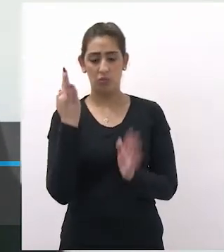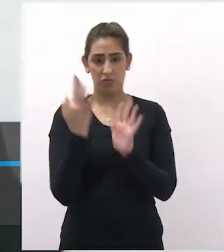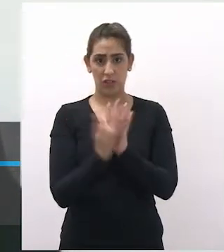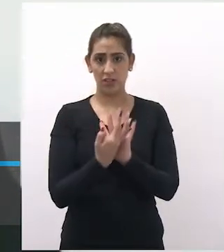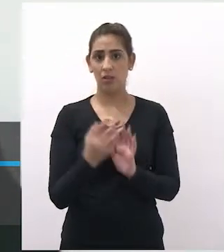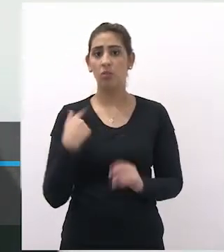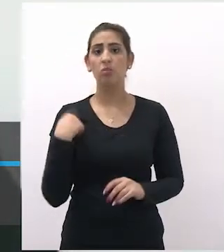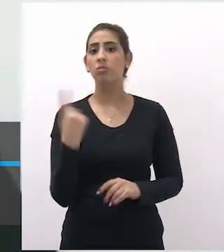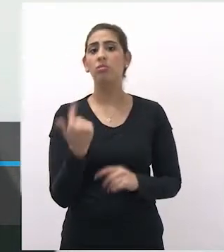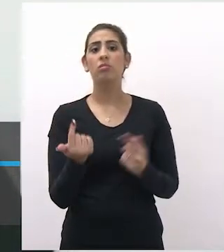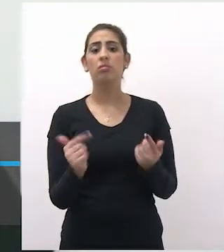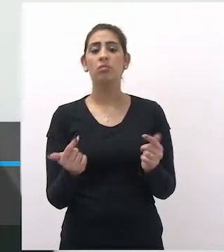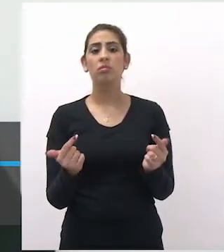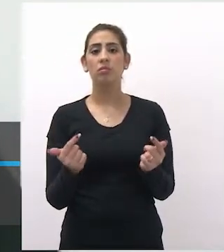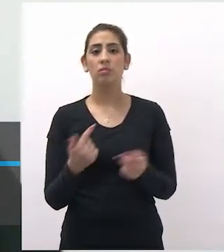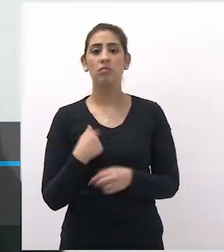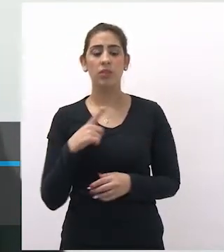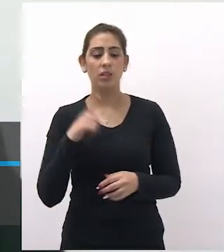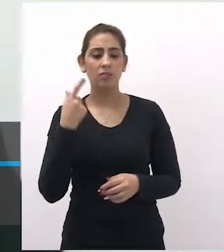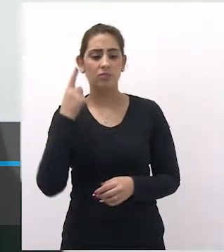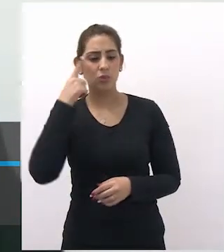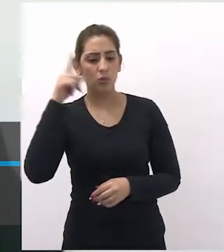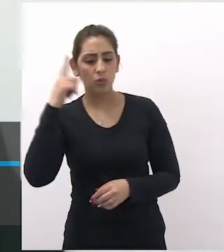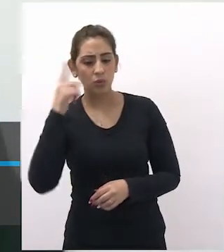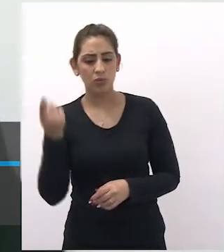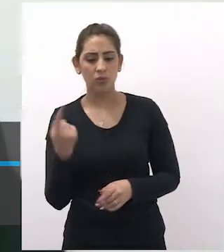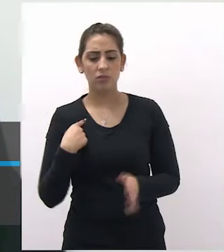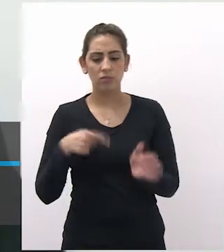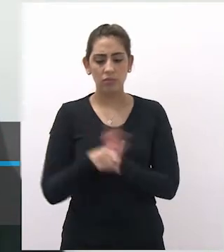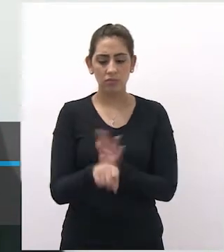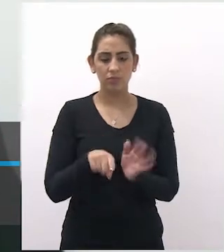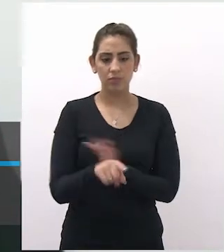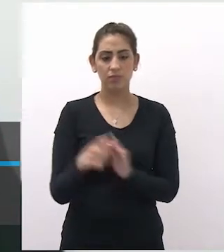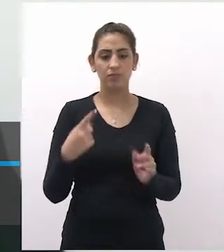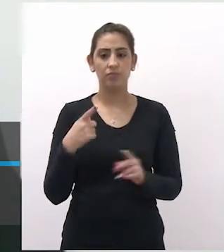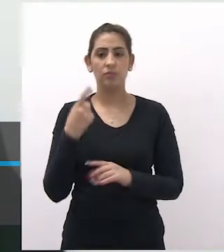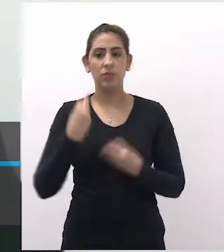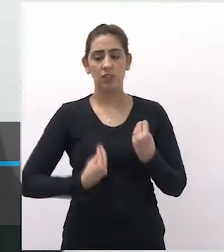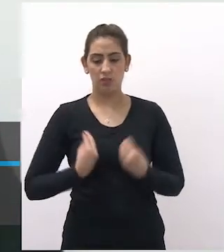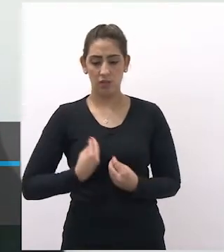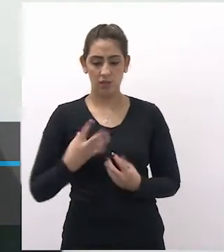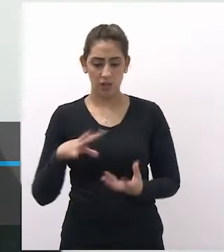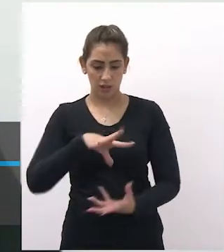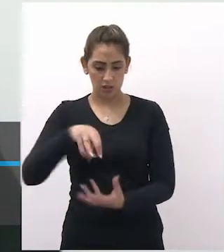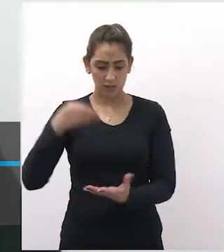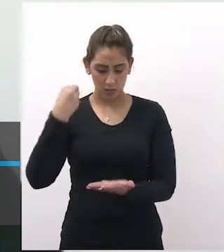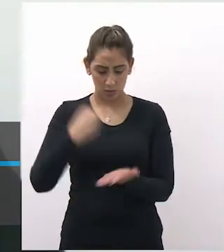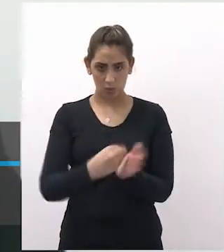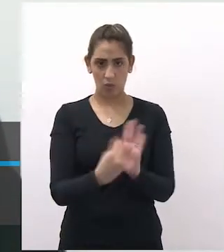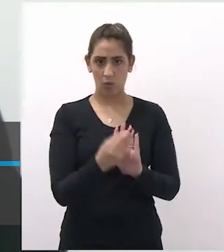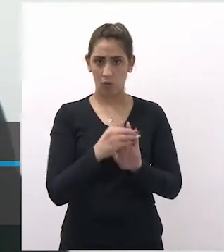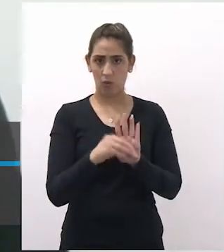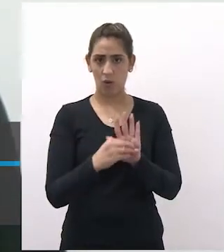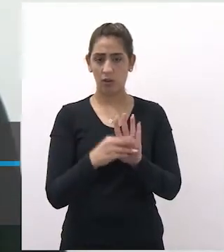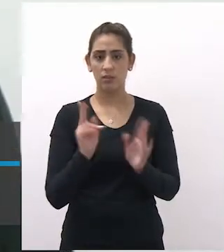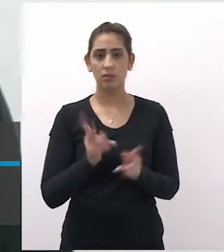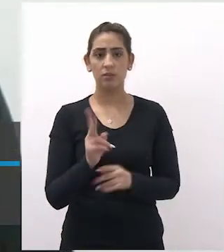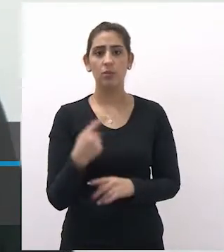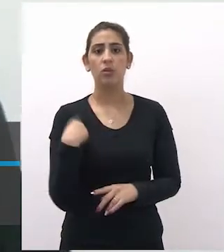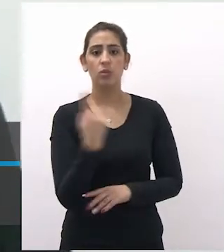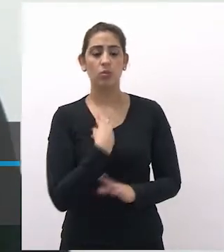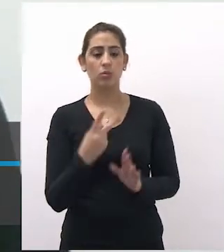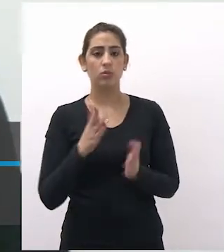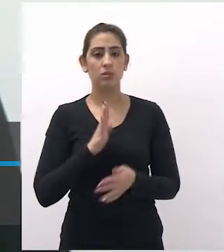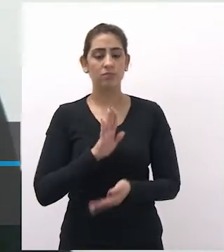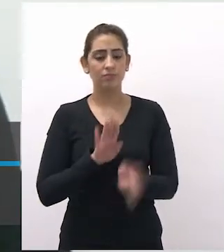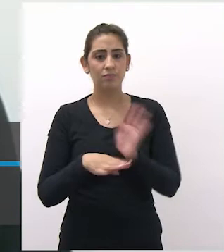ficção, os questionamentos, as colocações, as vivências colocadas, elas nos ajudam